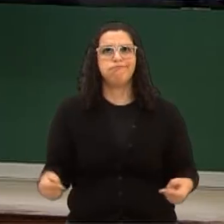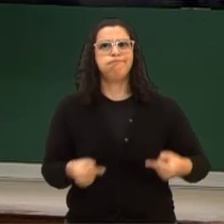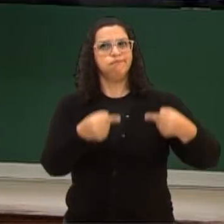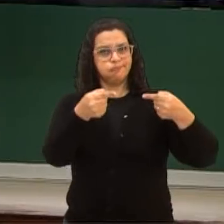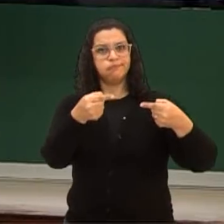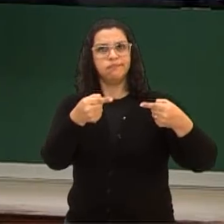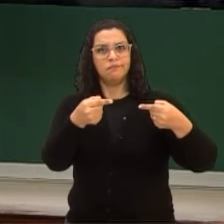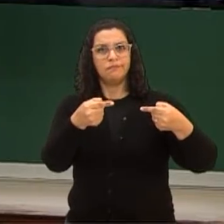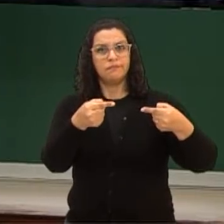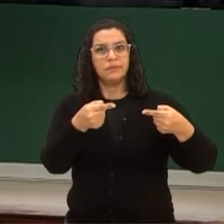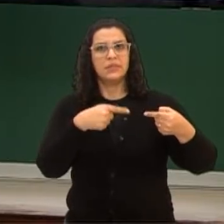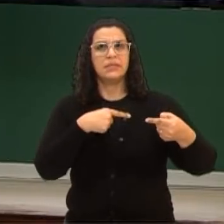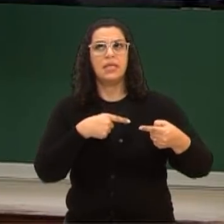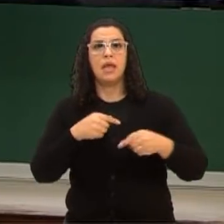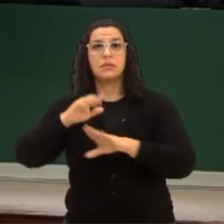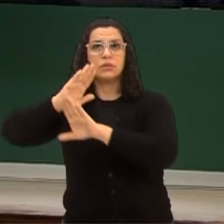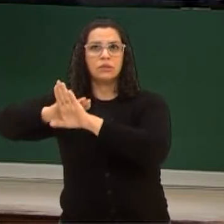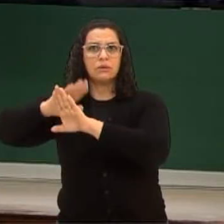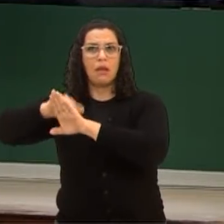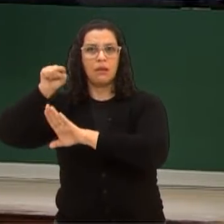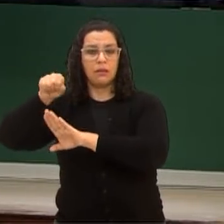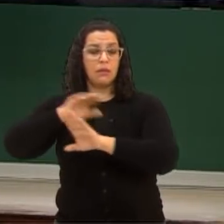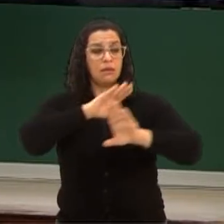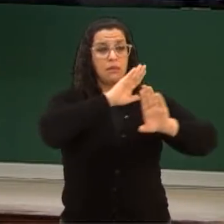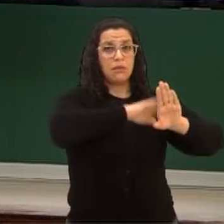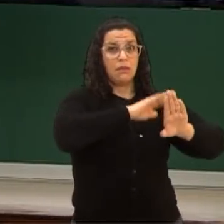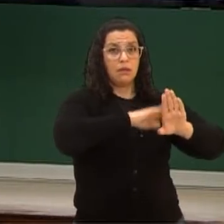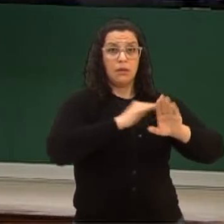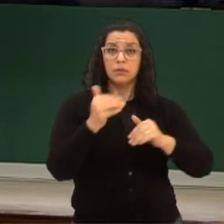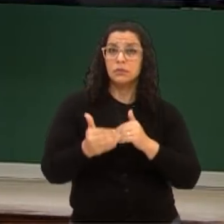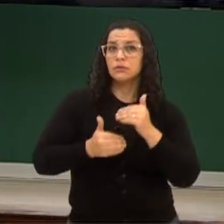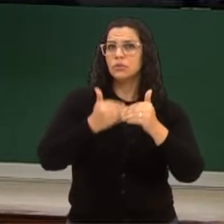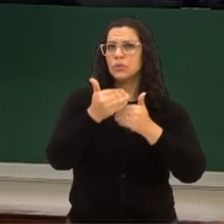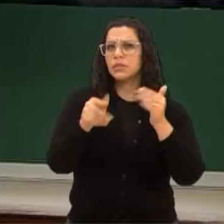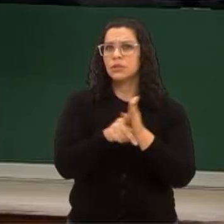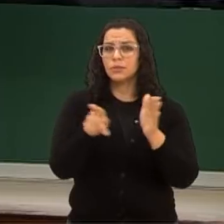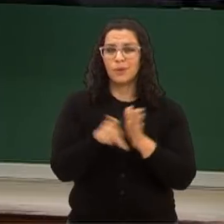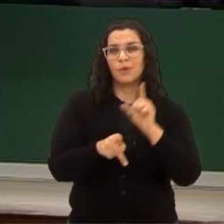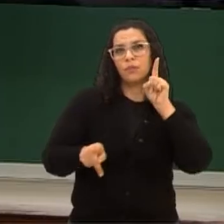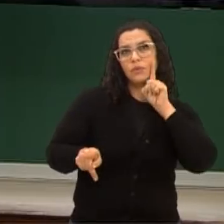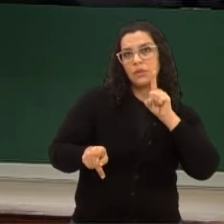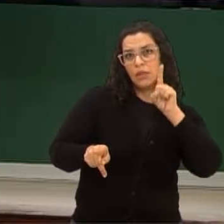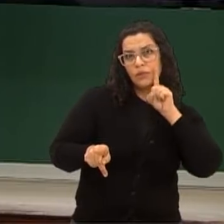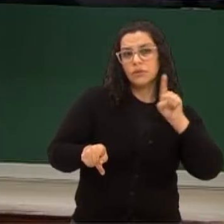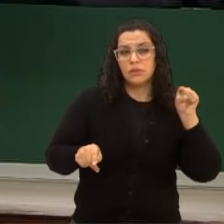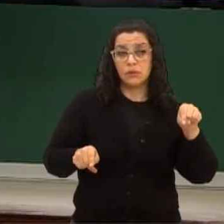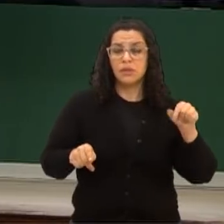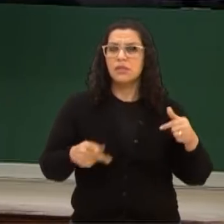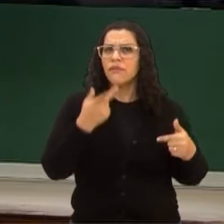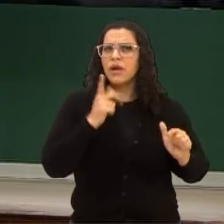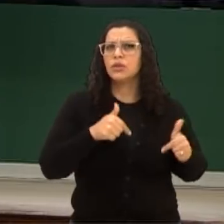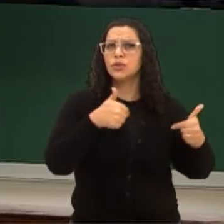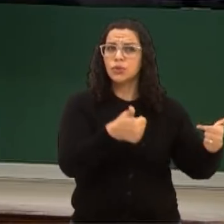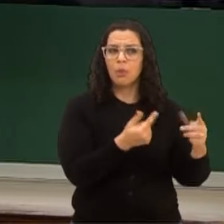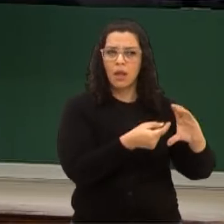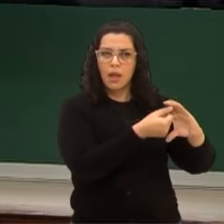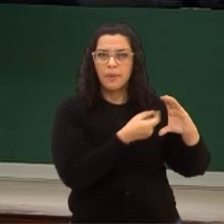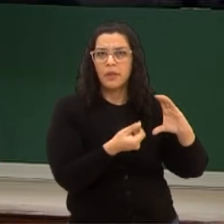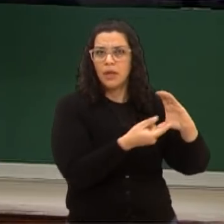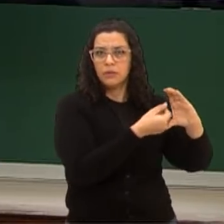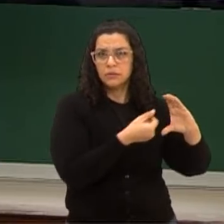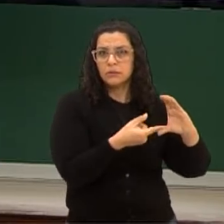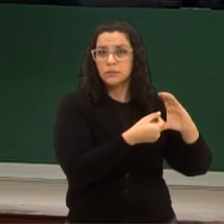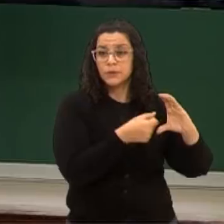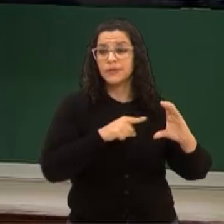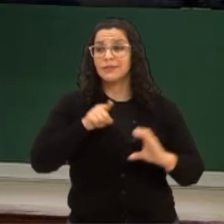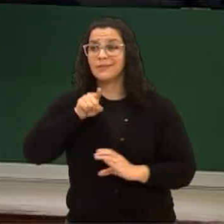confronto entre as ideias e o processo dos Estados Unidos que defendia o capitalismo